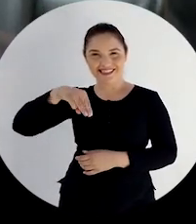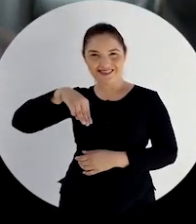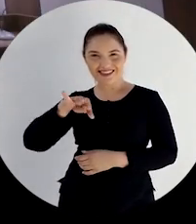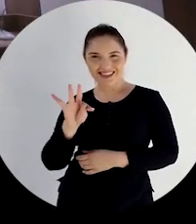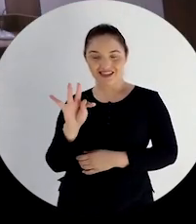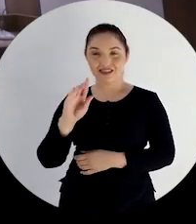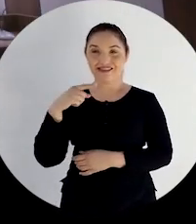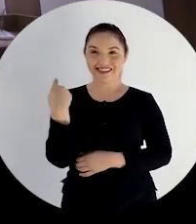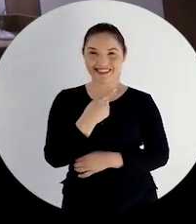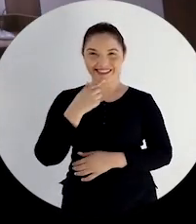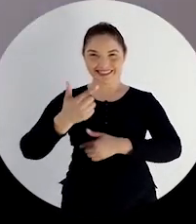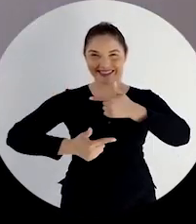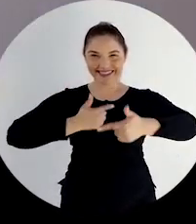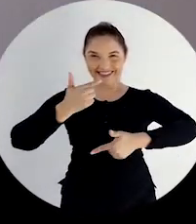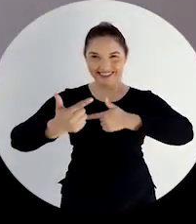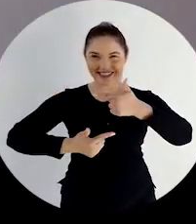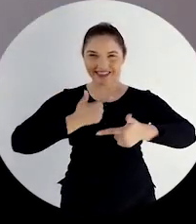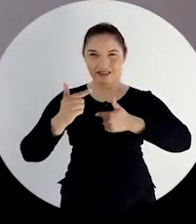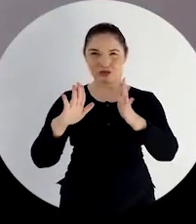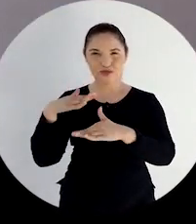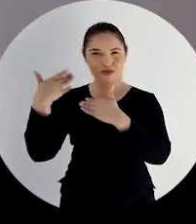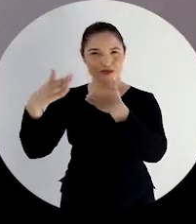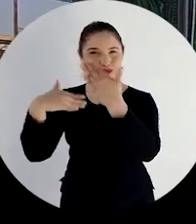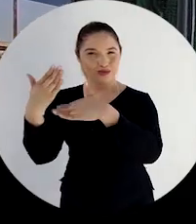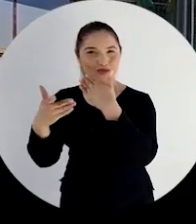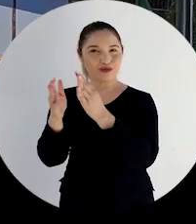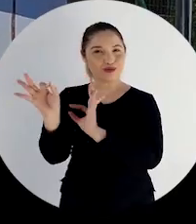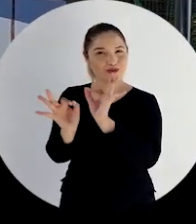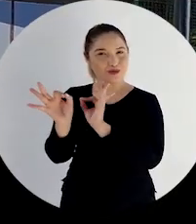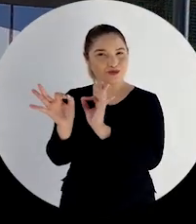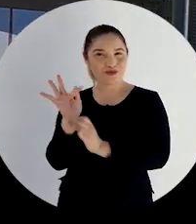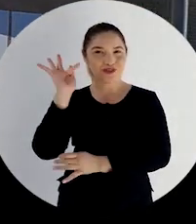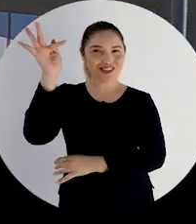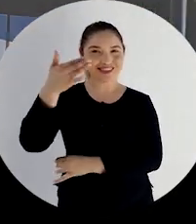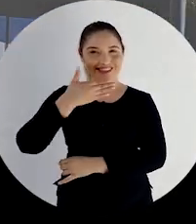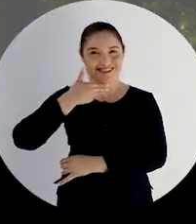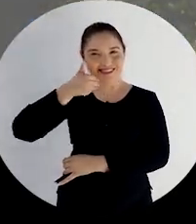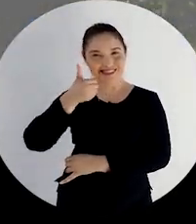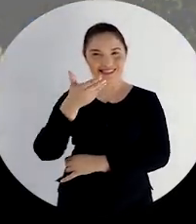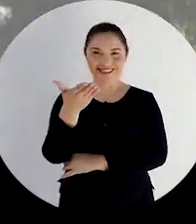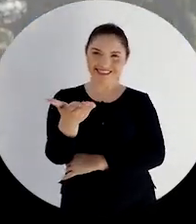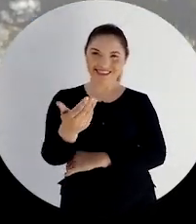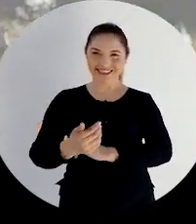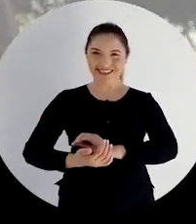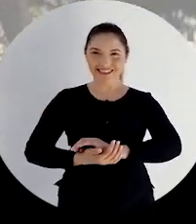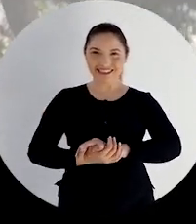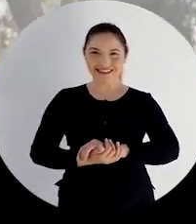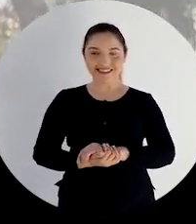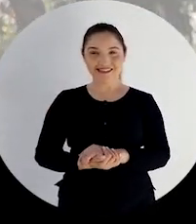estamos trabalhando, evoluindo e construindo juntos um futuro melhor para você.